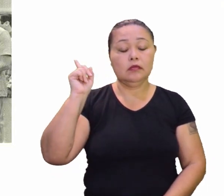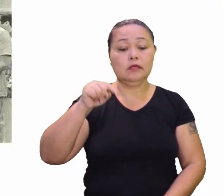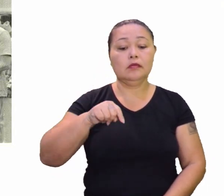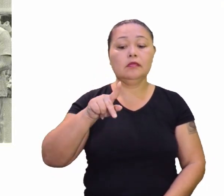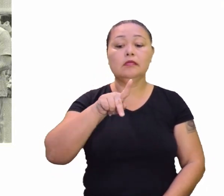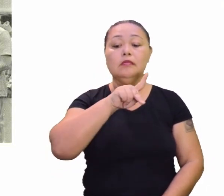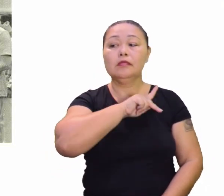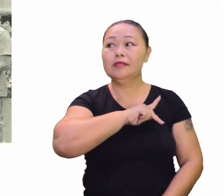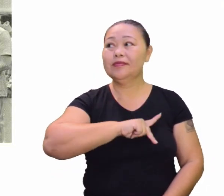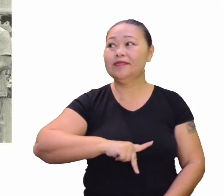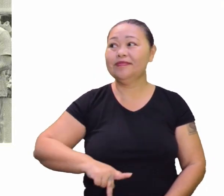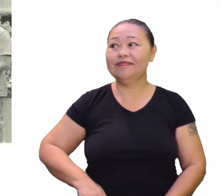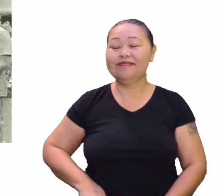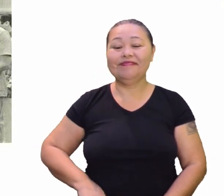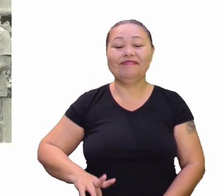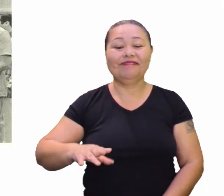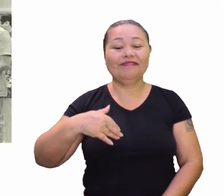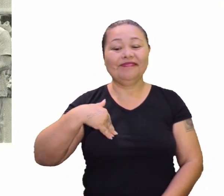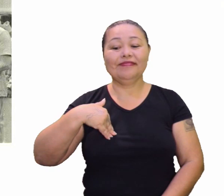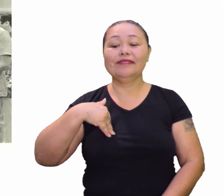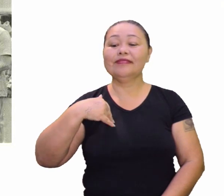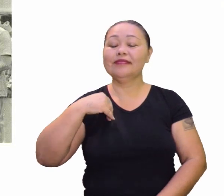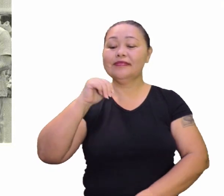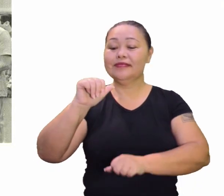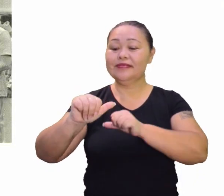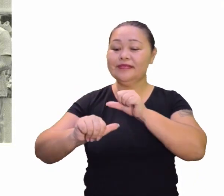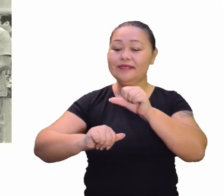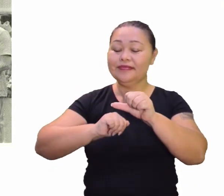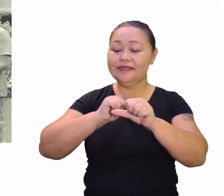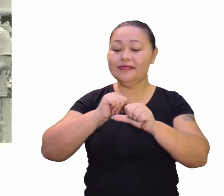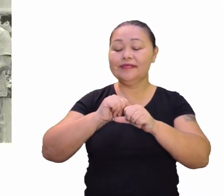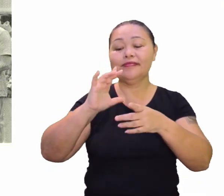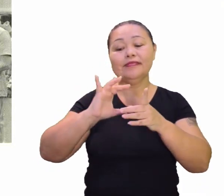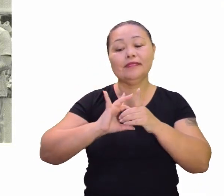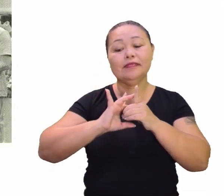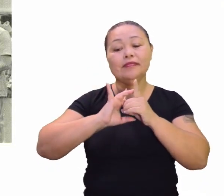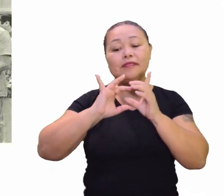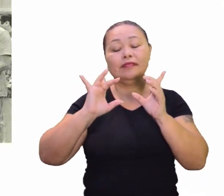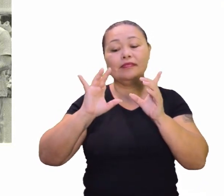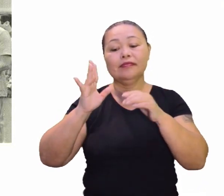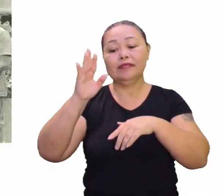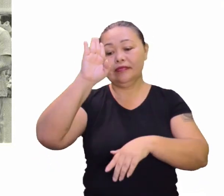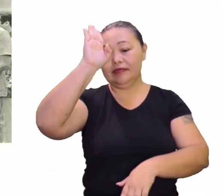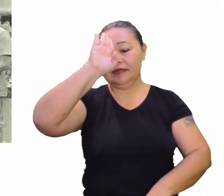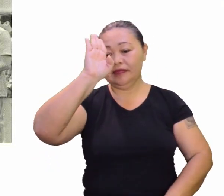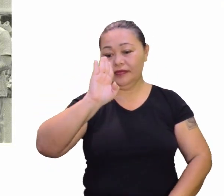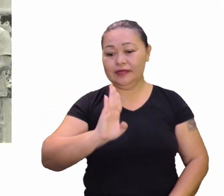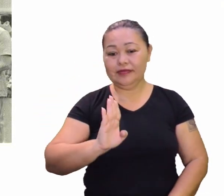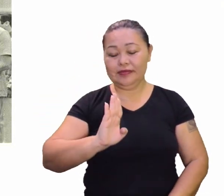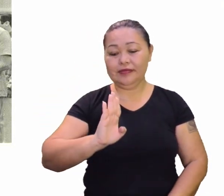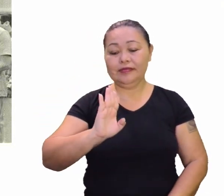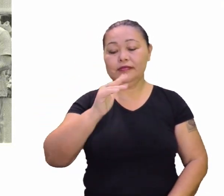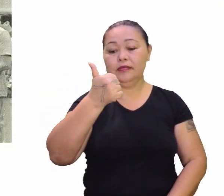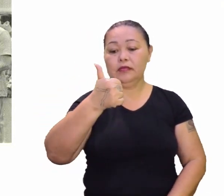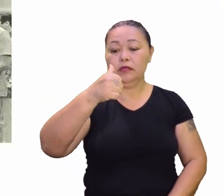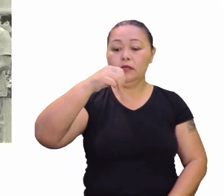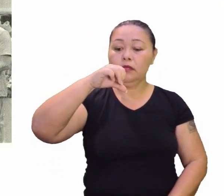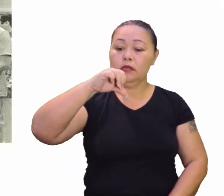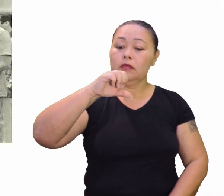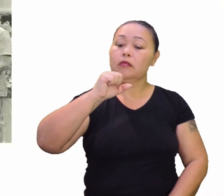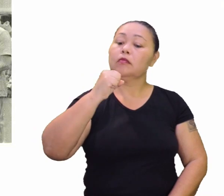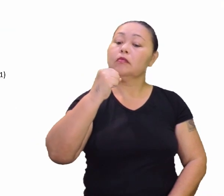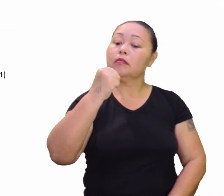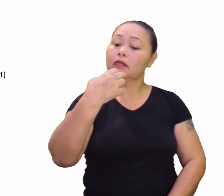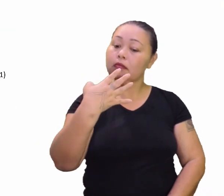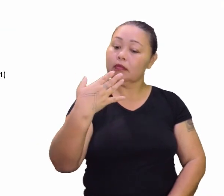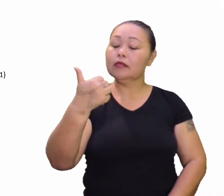presidente responsável pela transição da democratização do Brasil de 84 para